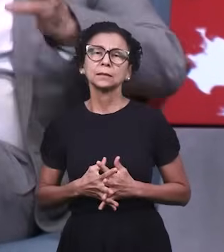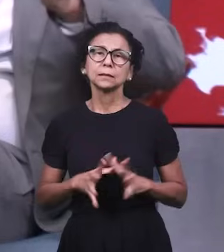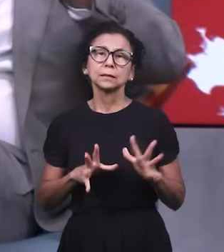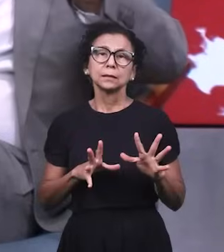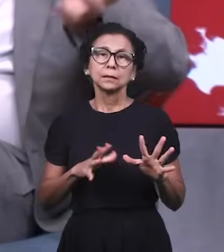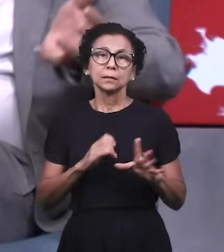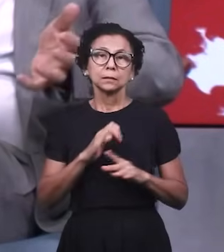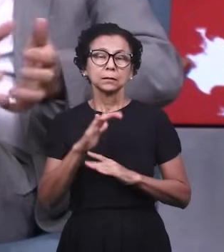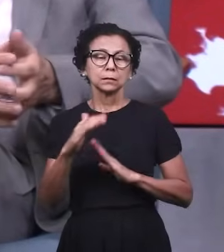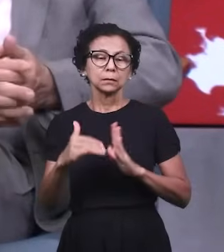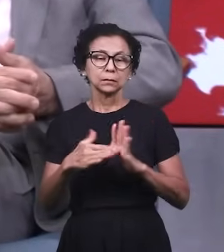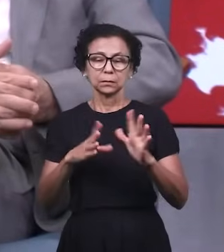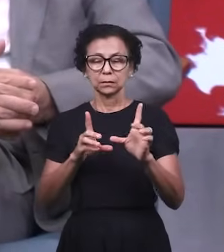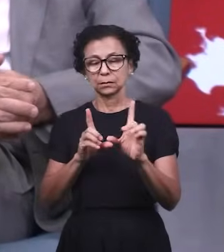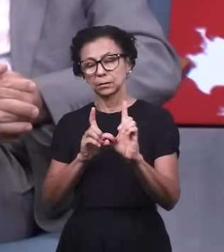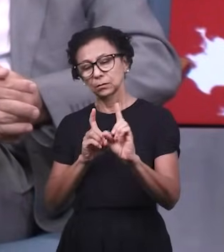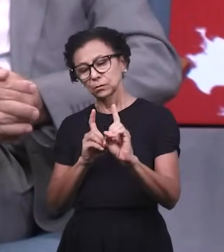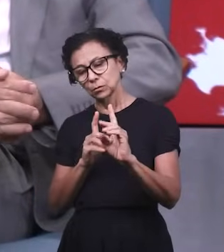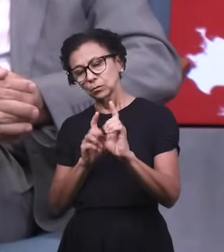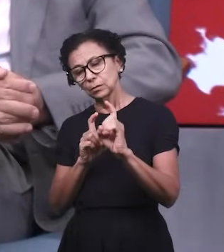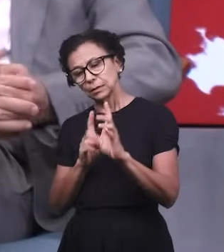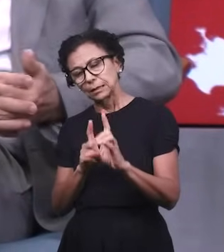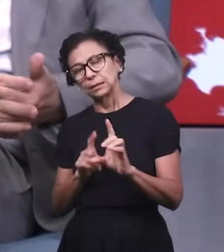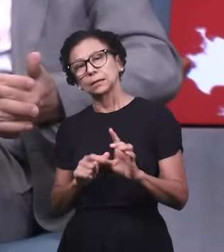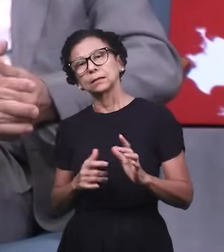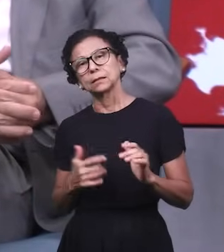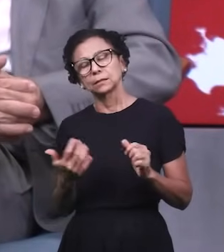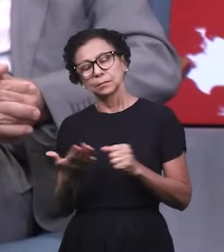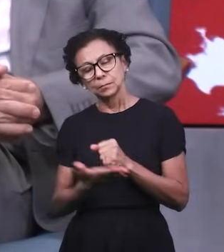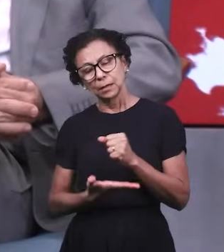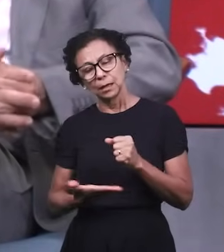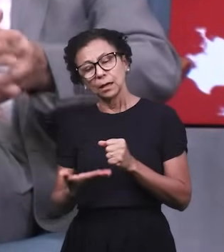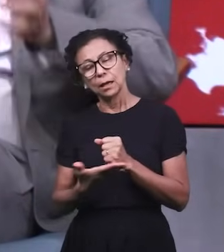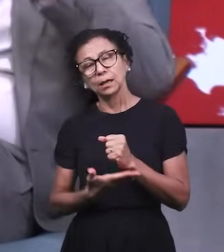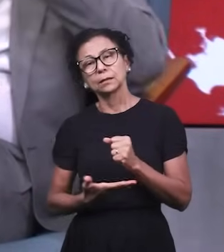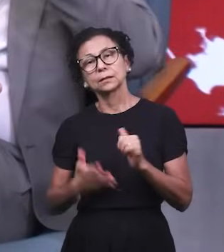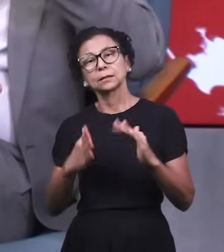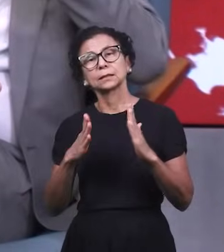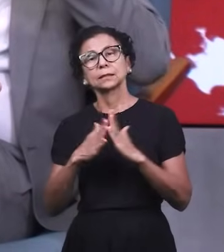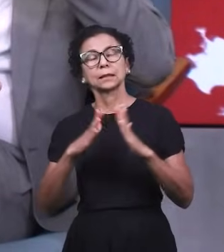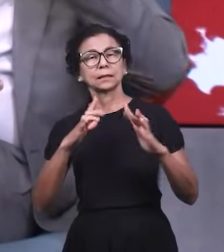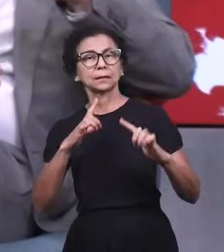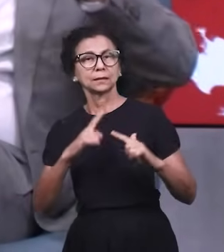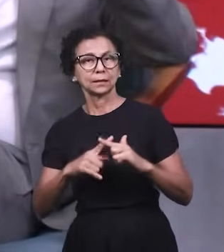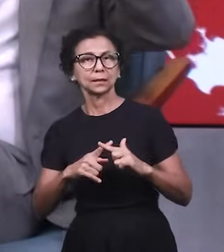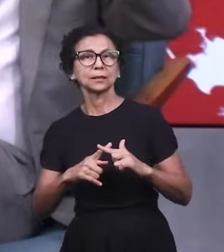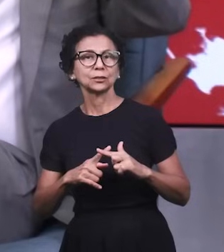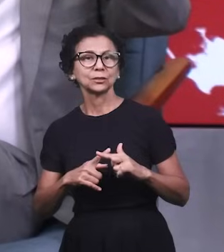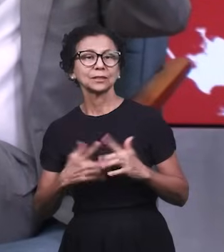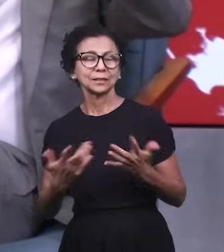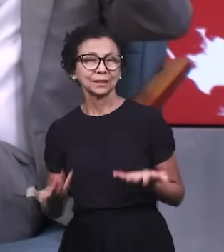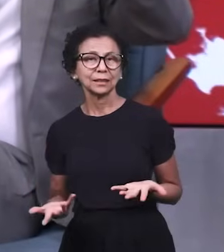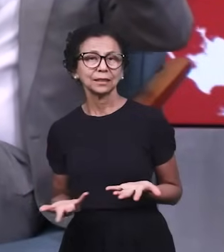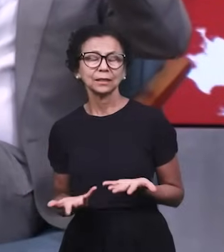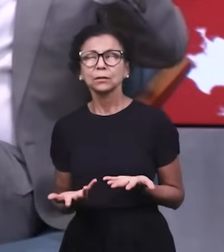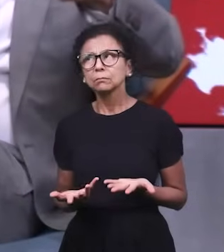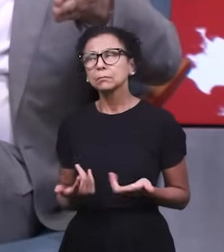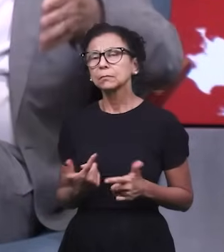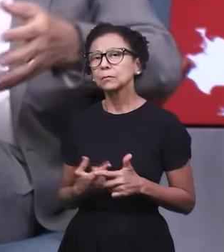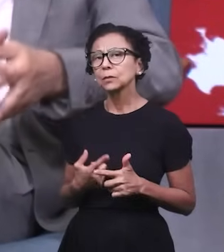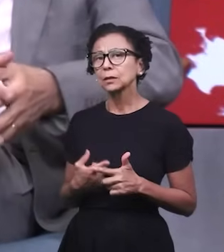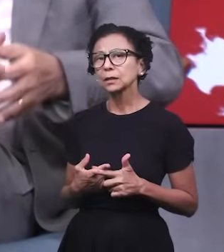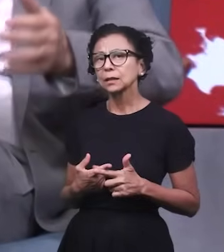da base da igreja está sendo gerada ali e o Espírito Santo está e usa Jesus. Então, por quê? Porque Jesus é